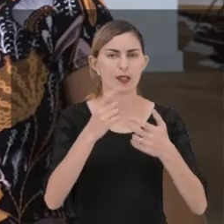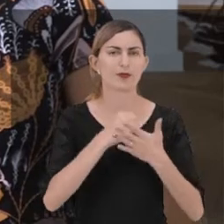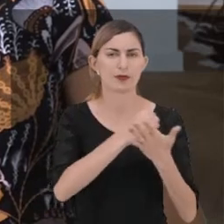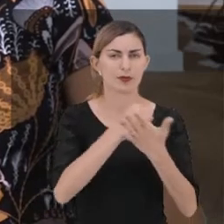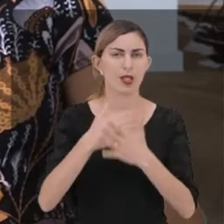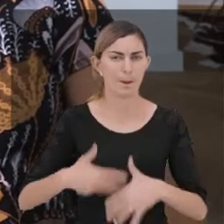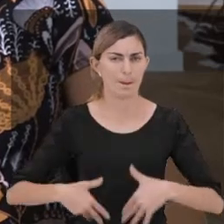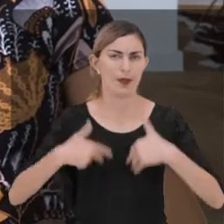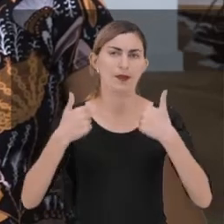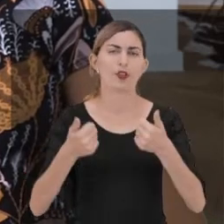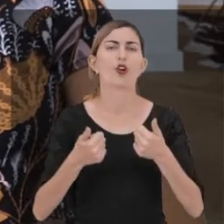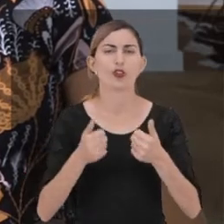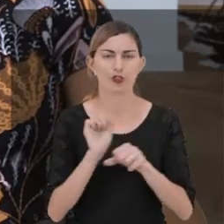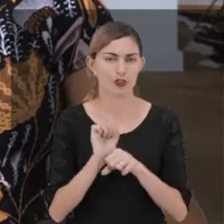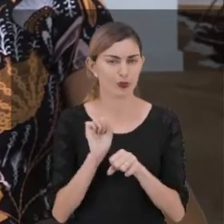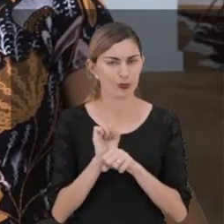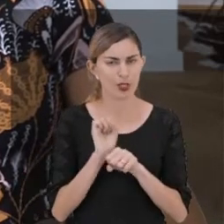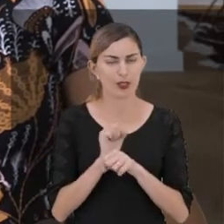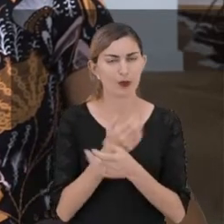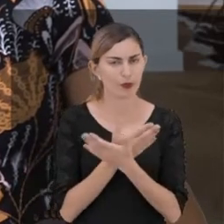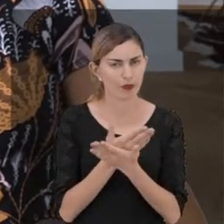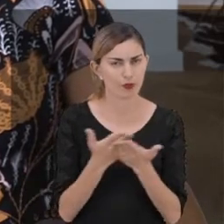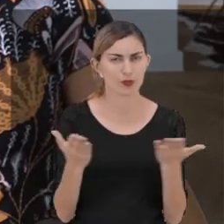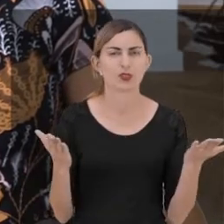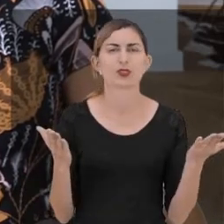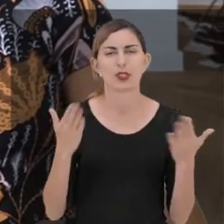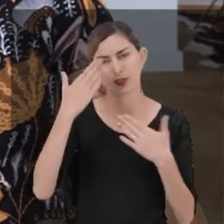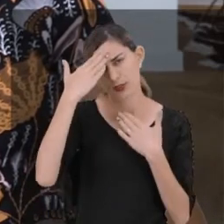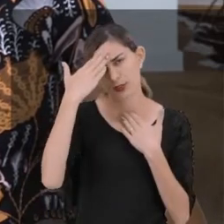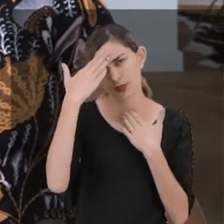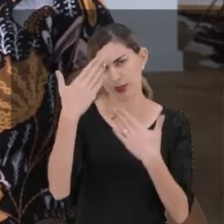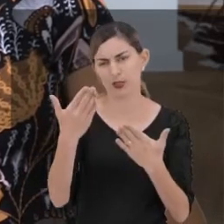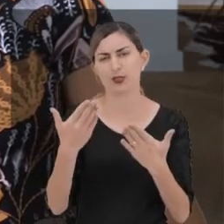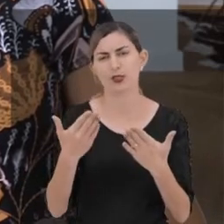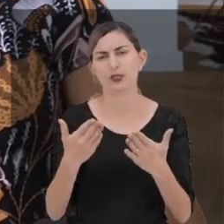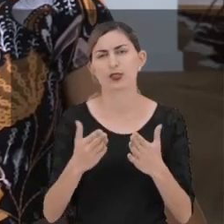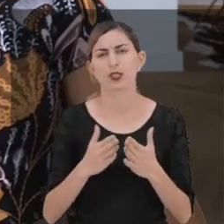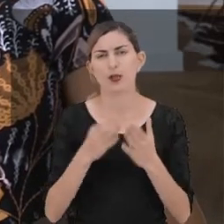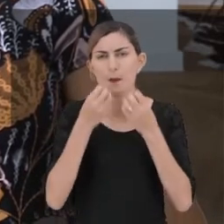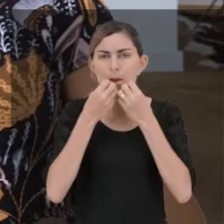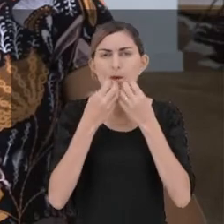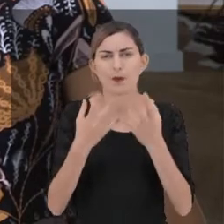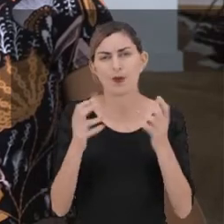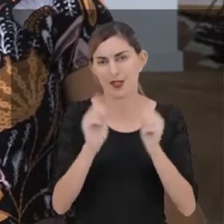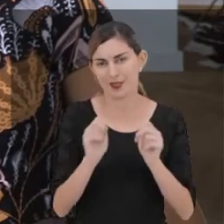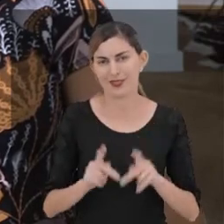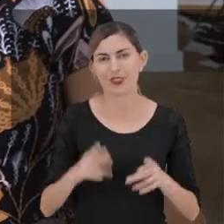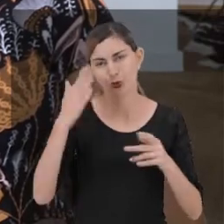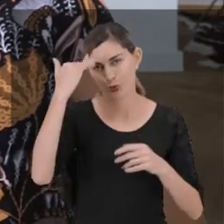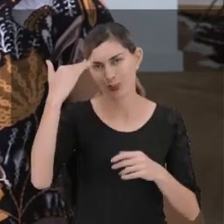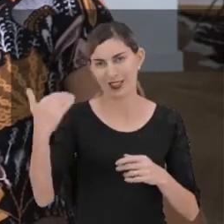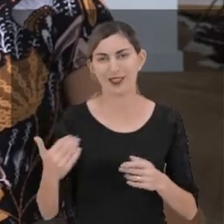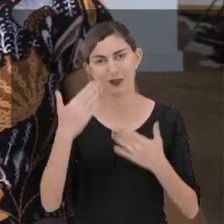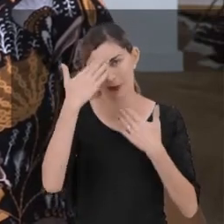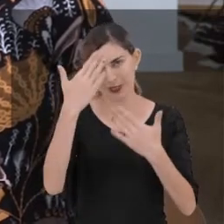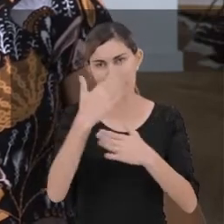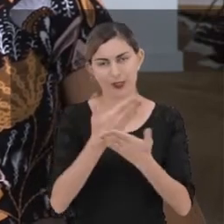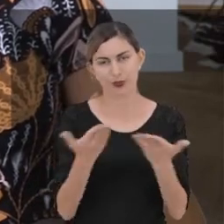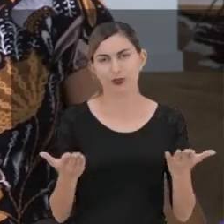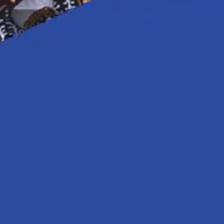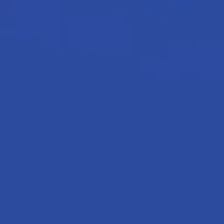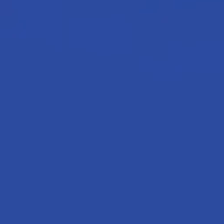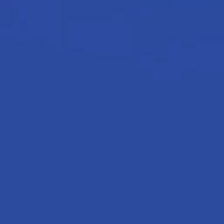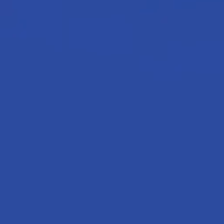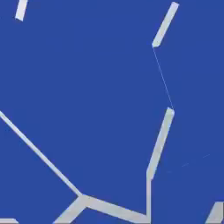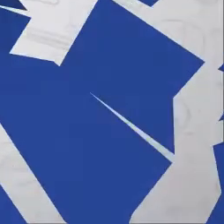vocês o nosso melhor. Esperamos vocês e agradecemos. Muita paz e sucesso. Obrigada a todos.